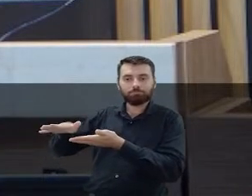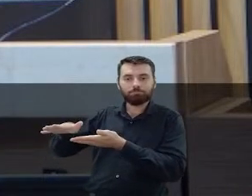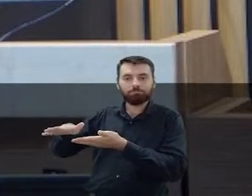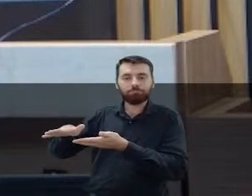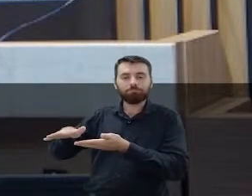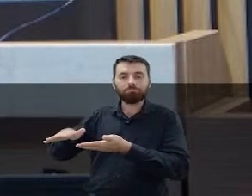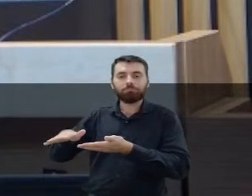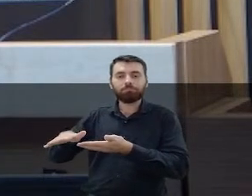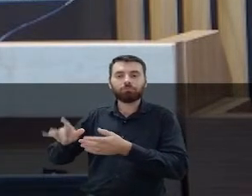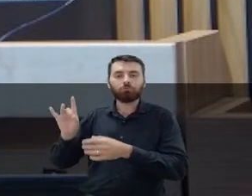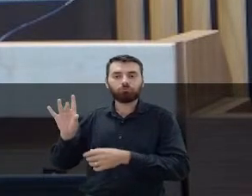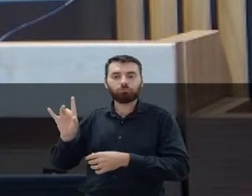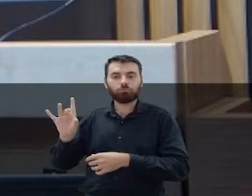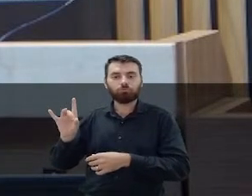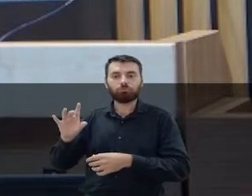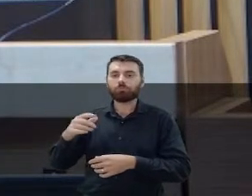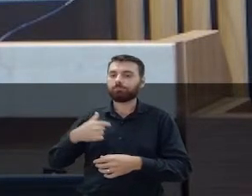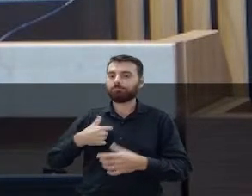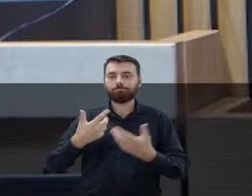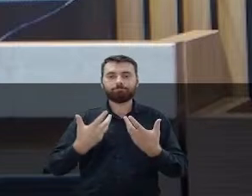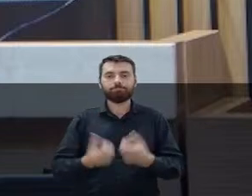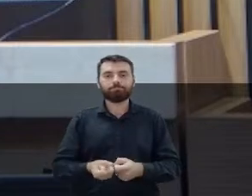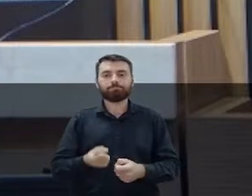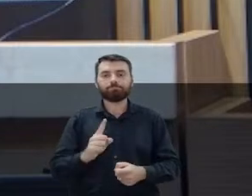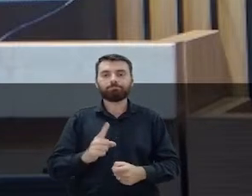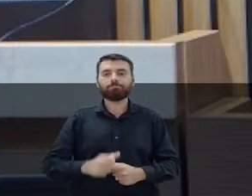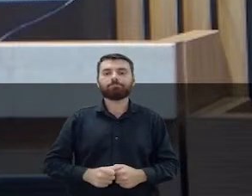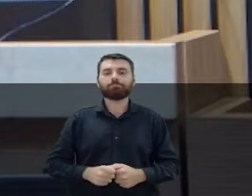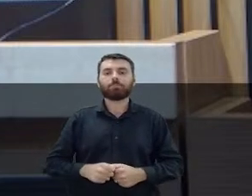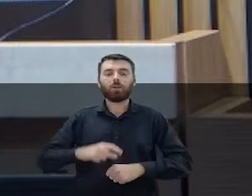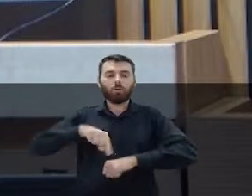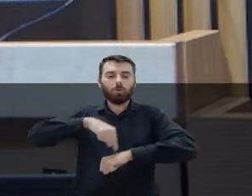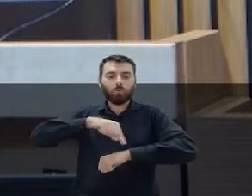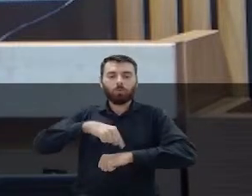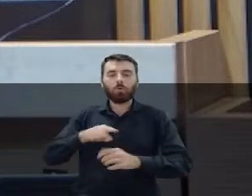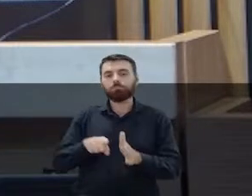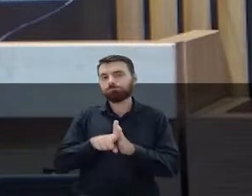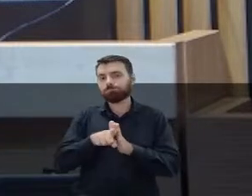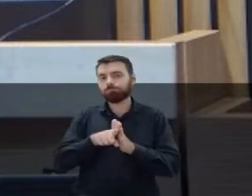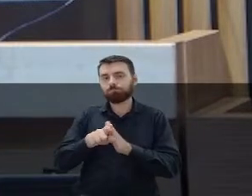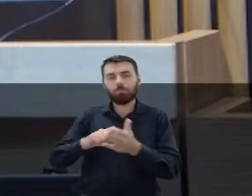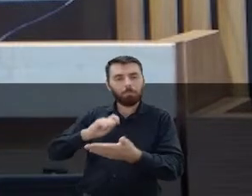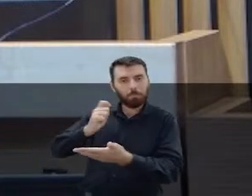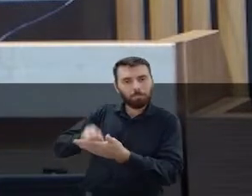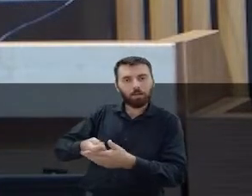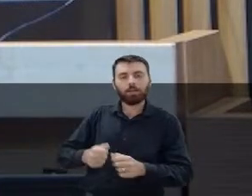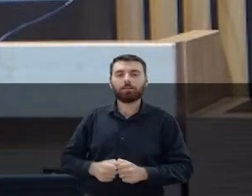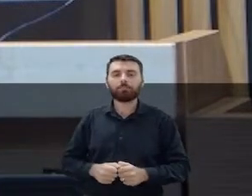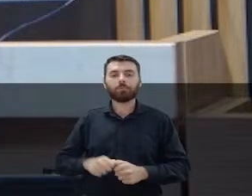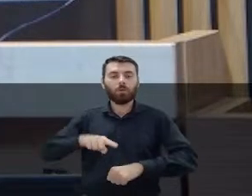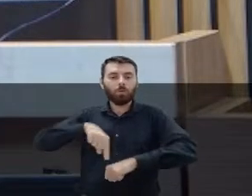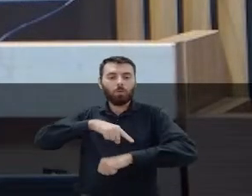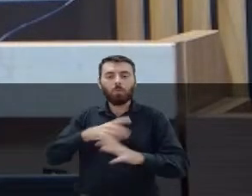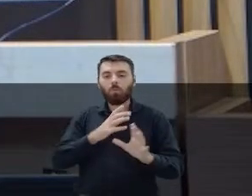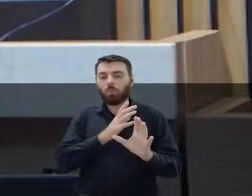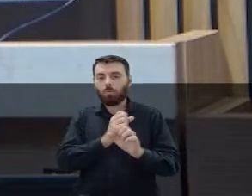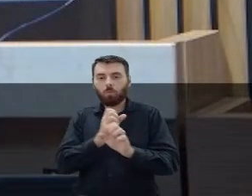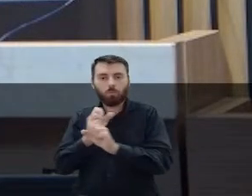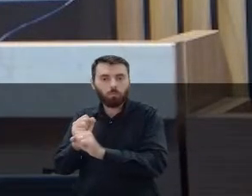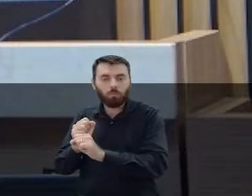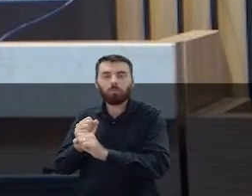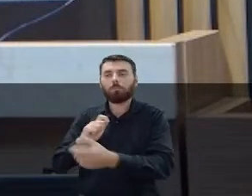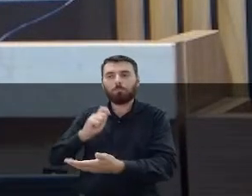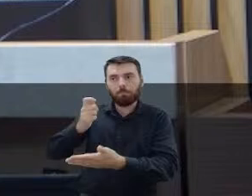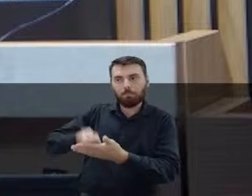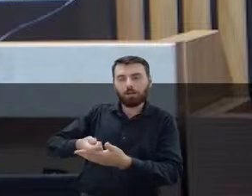eu nego provimento. Honorários periciais, nego provimento. Honorários contábeis, nego provimento.